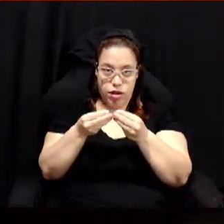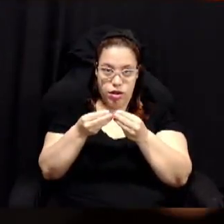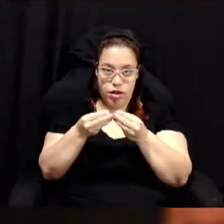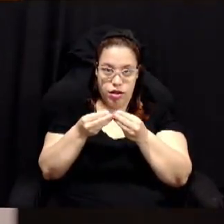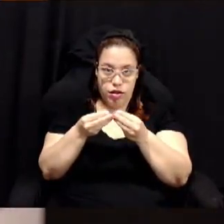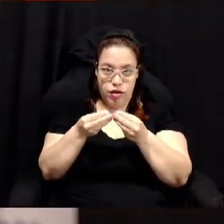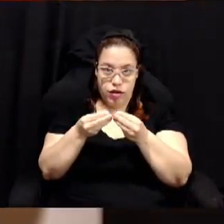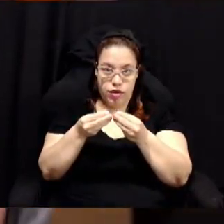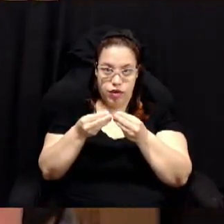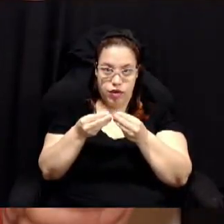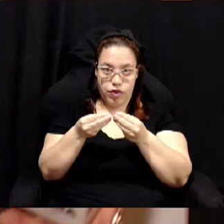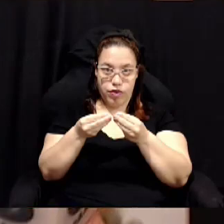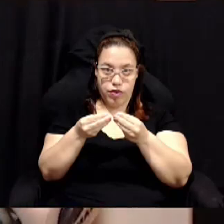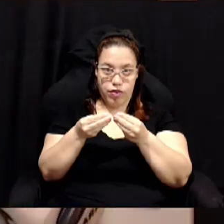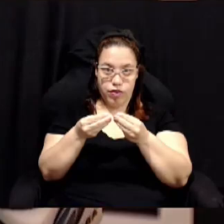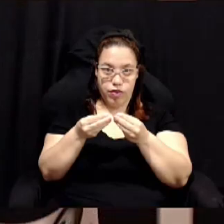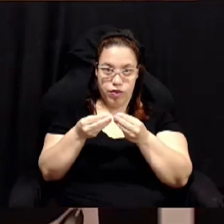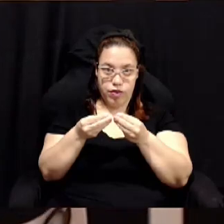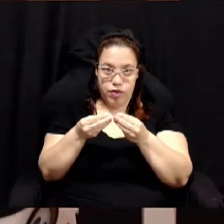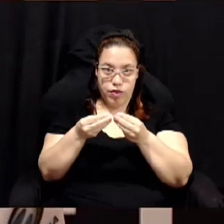Vamos ver.